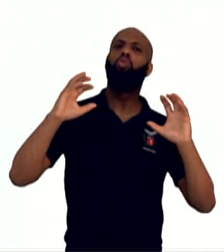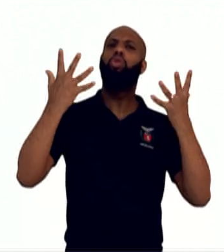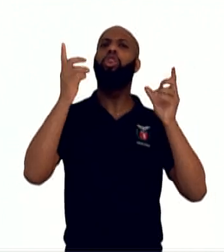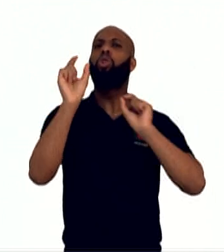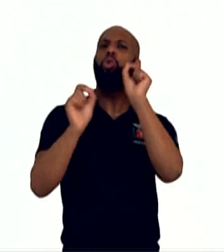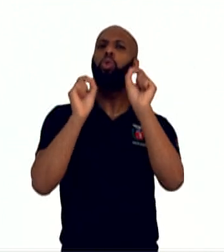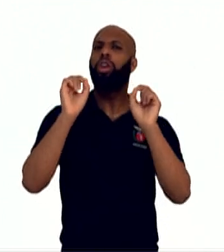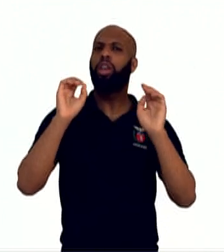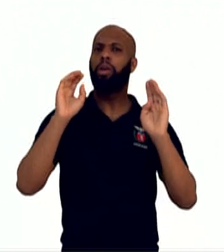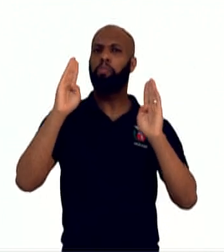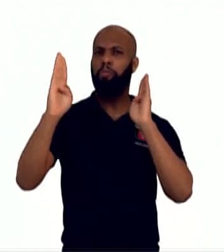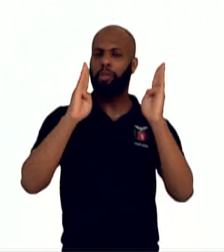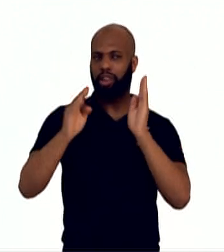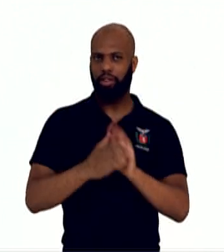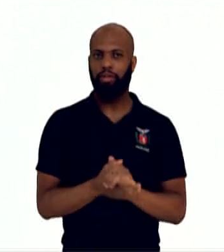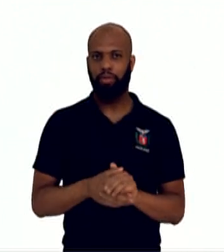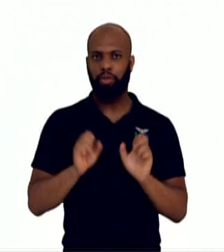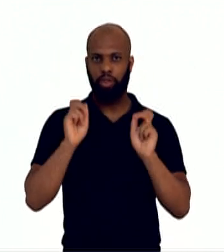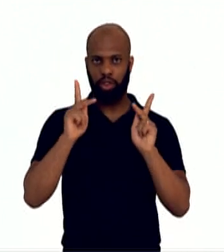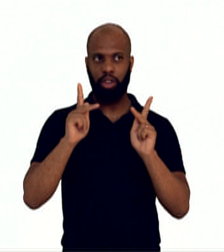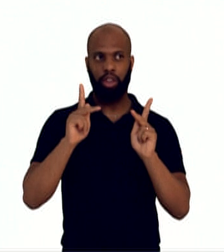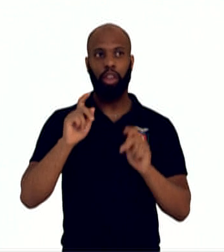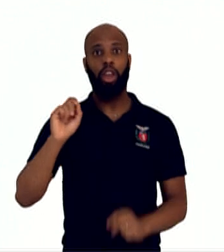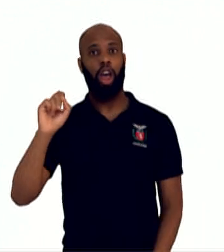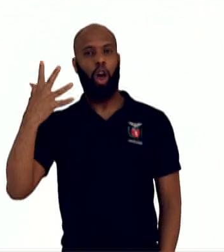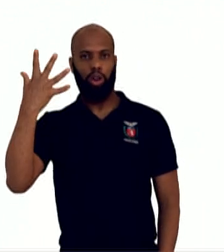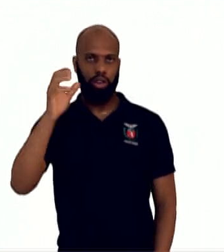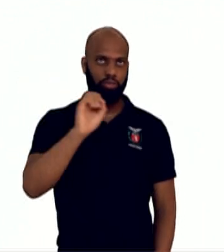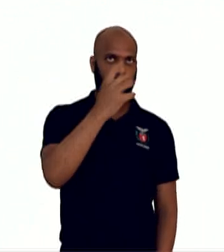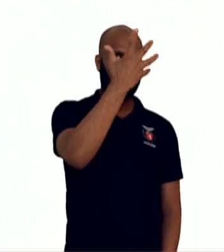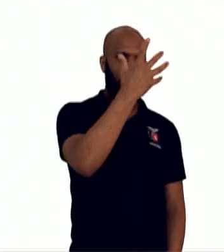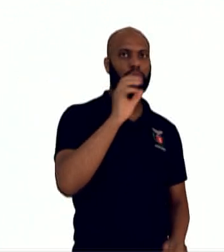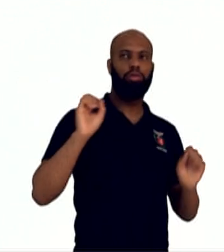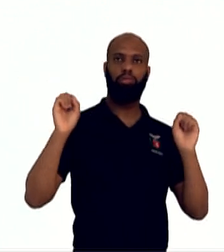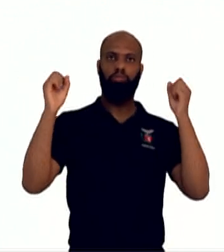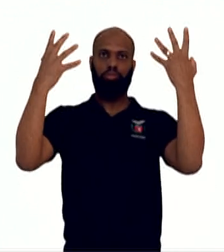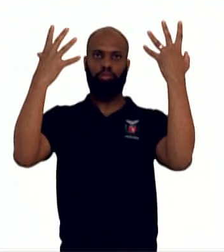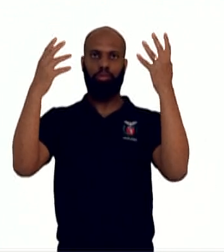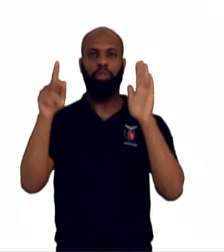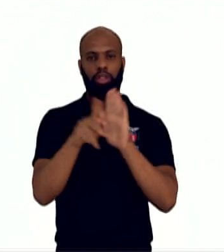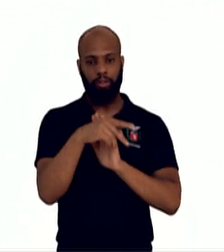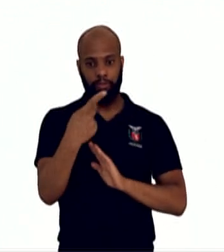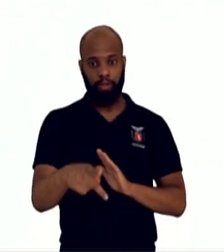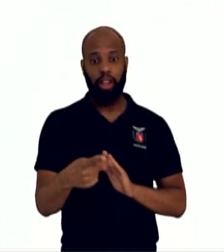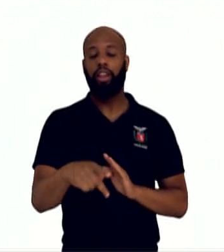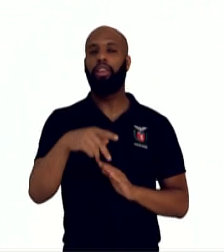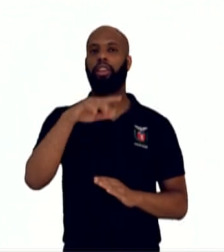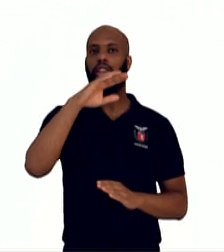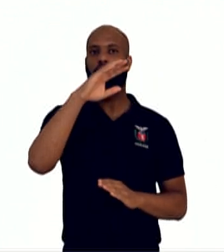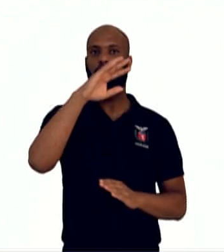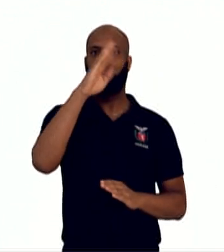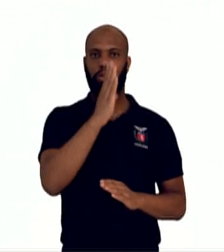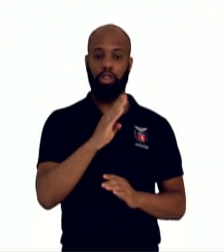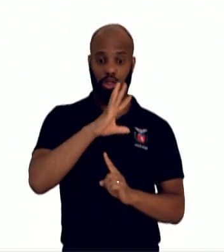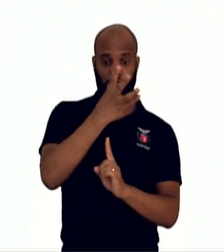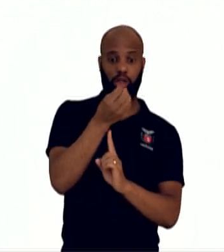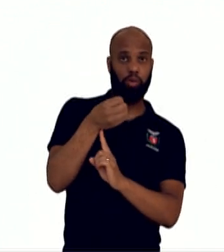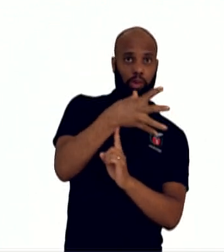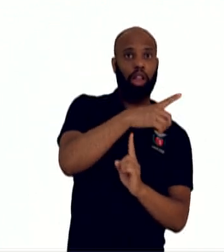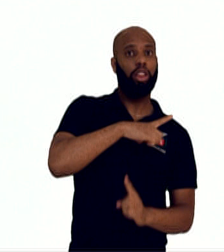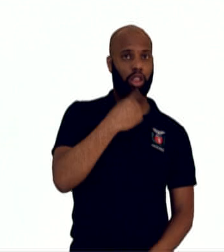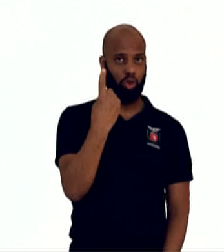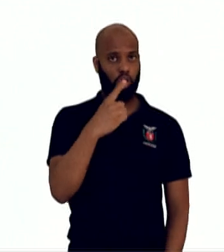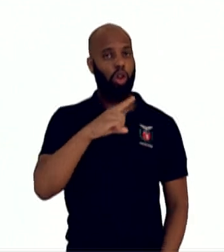período, ok? Aconteceu alguns eventos marcantes, a Semana de Arte foi uma, mas